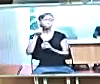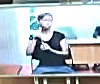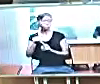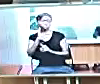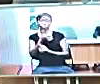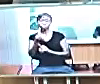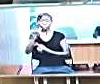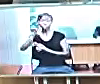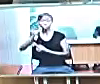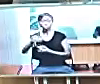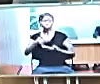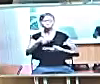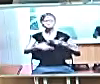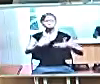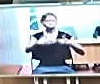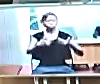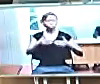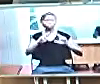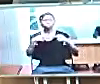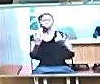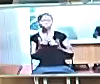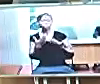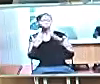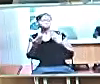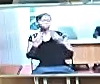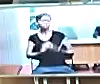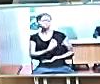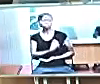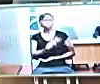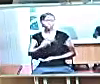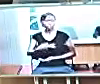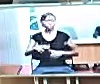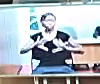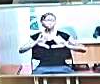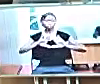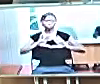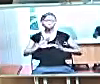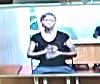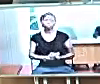dando início ao processo de discussão participativa do plano nesta casa